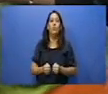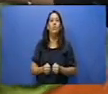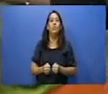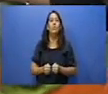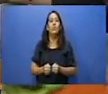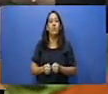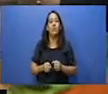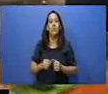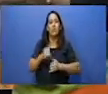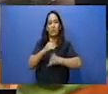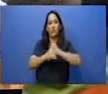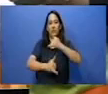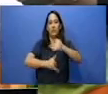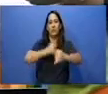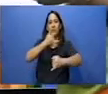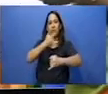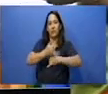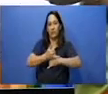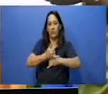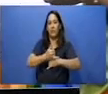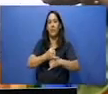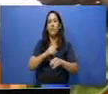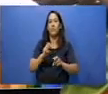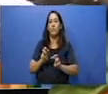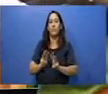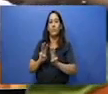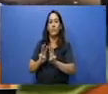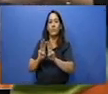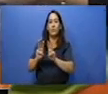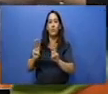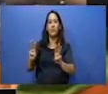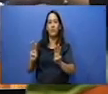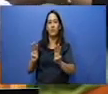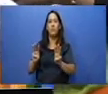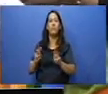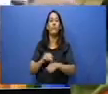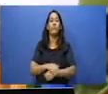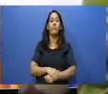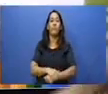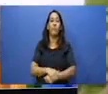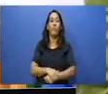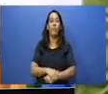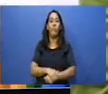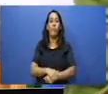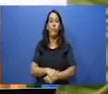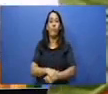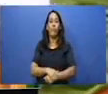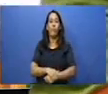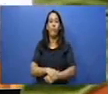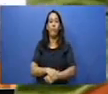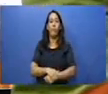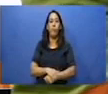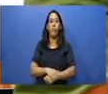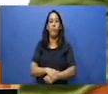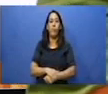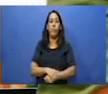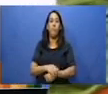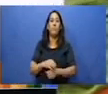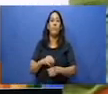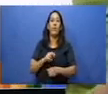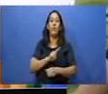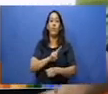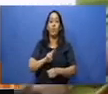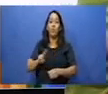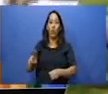está disponível nesse endereço aqui, ó, da internet. Isso daqui chama créditos